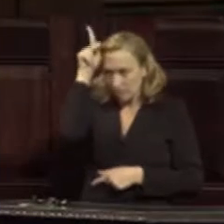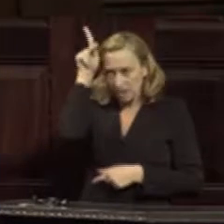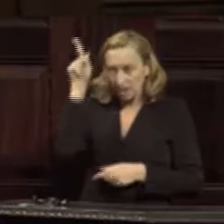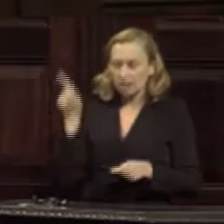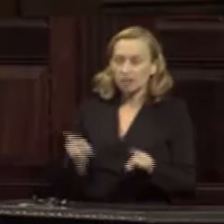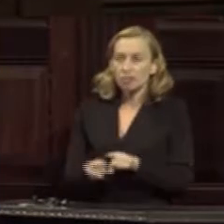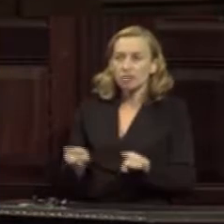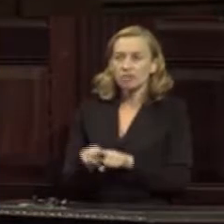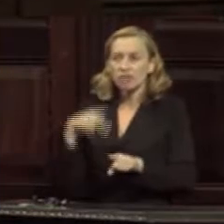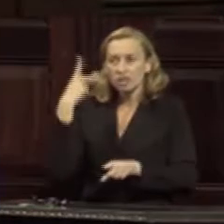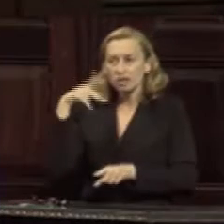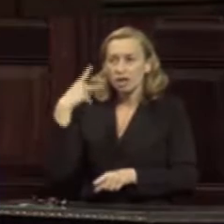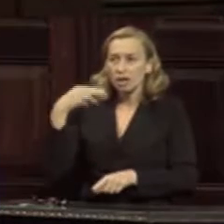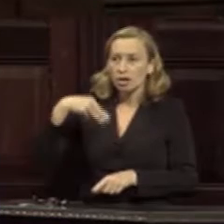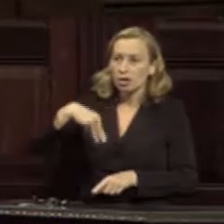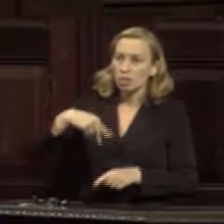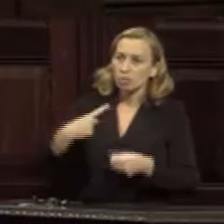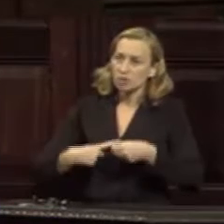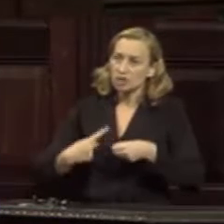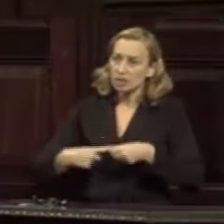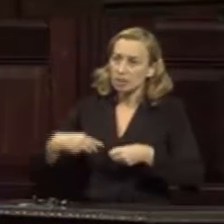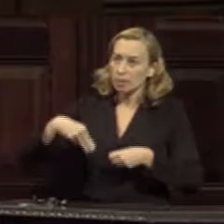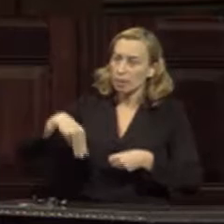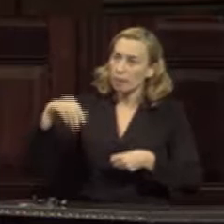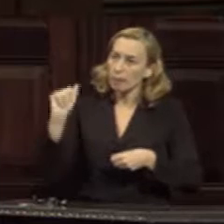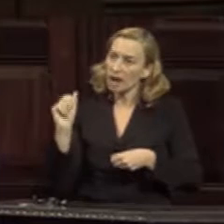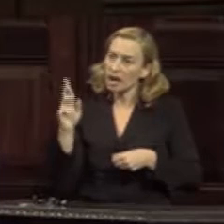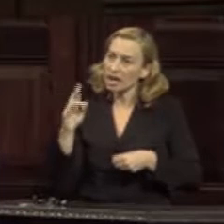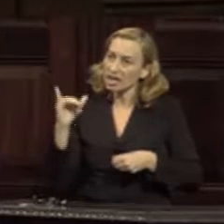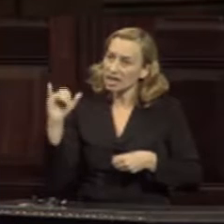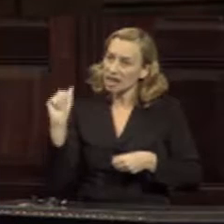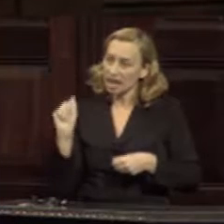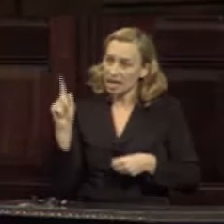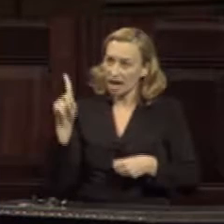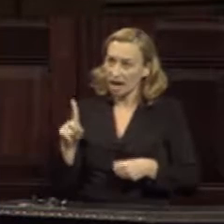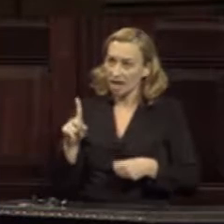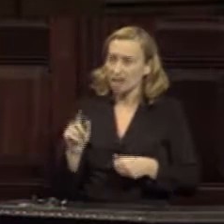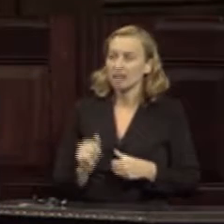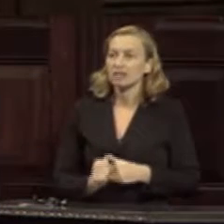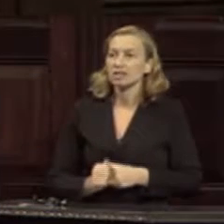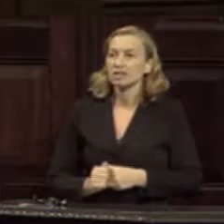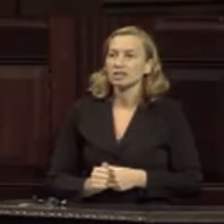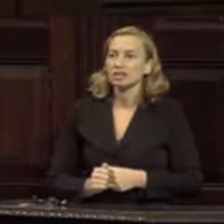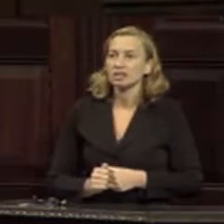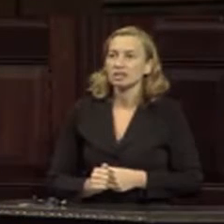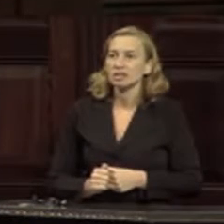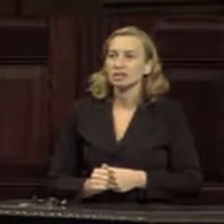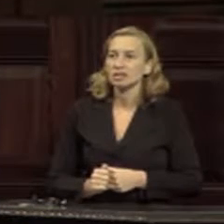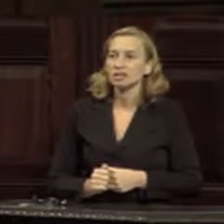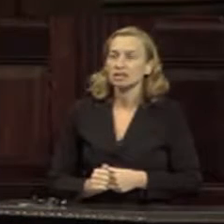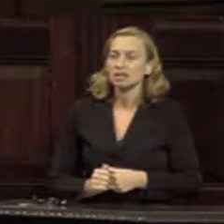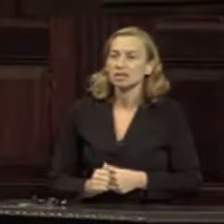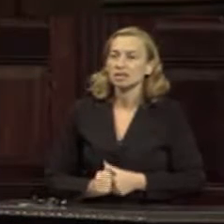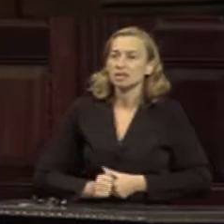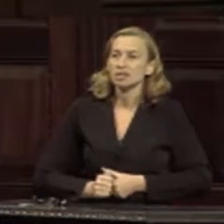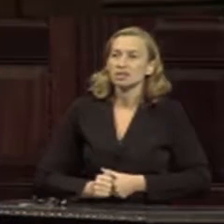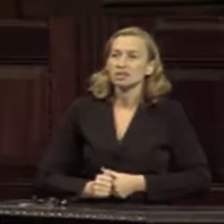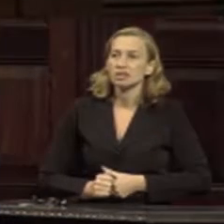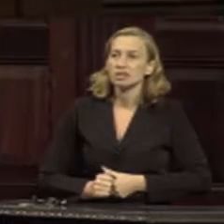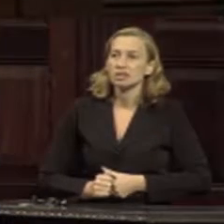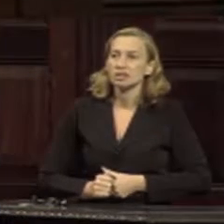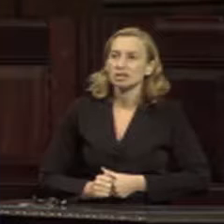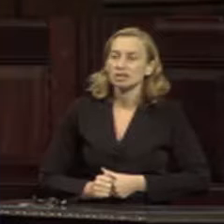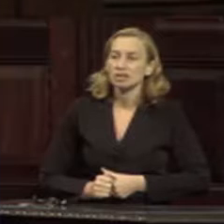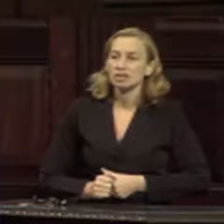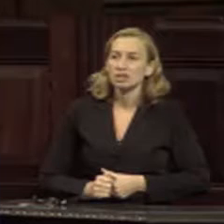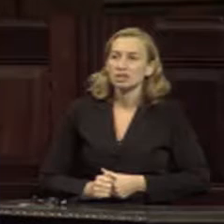de Maricá, que acaba de receber uma licença para um porto, que está na